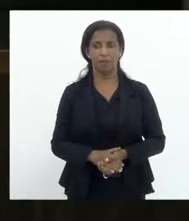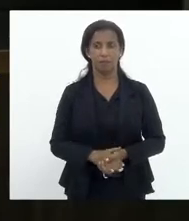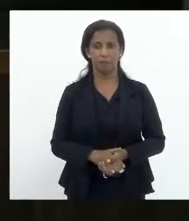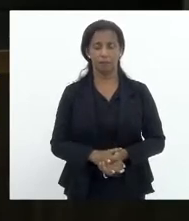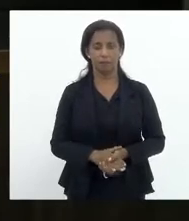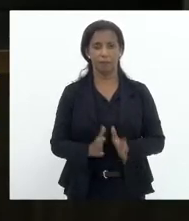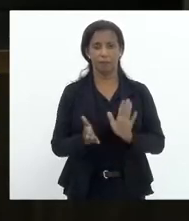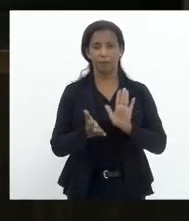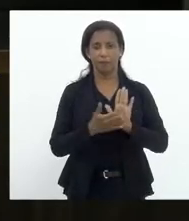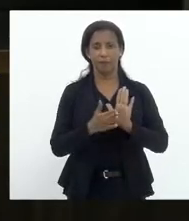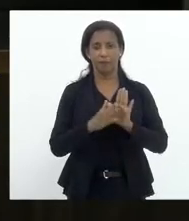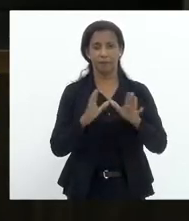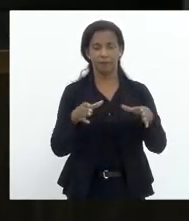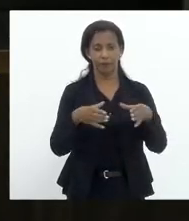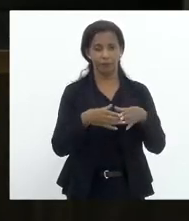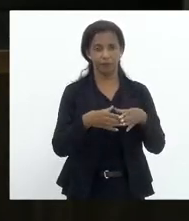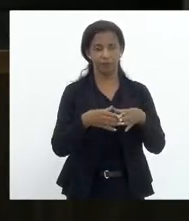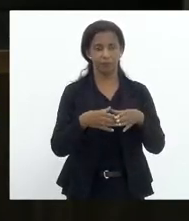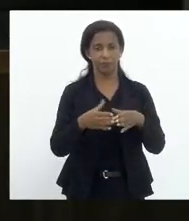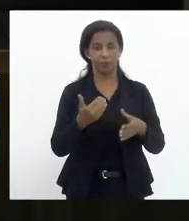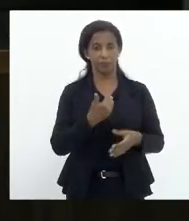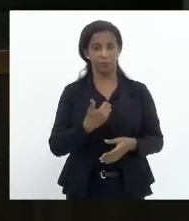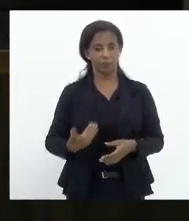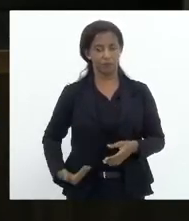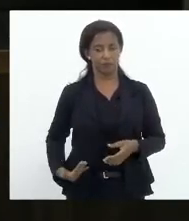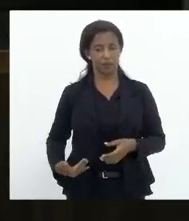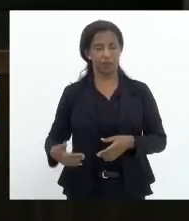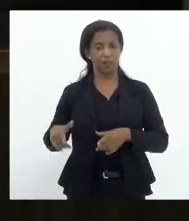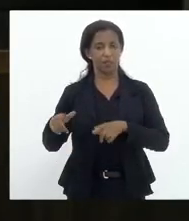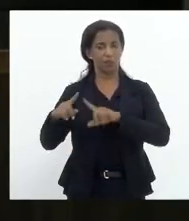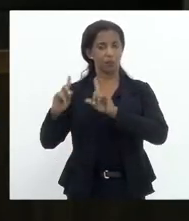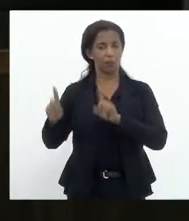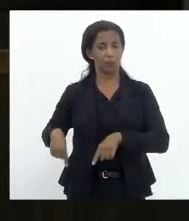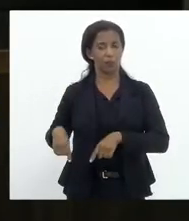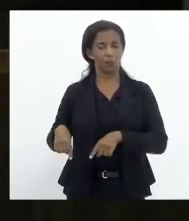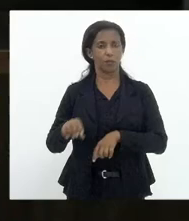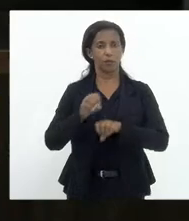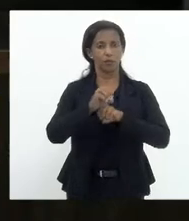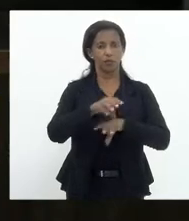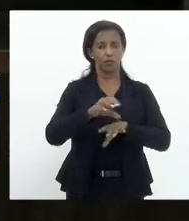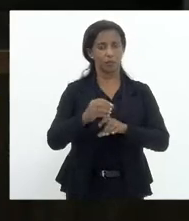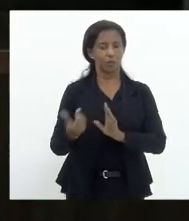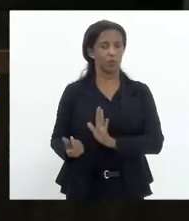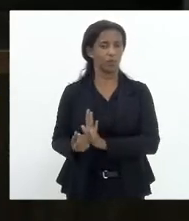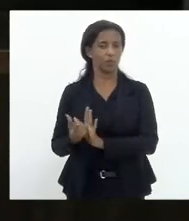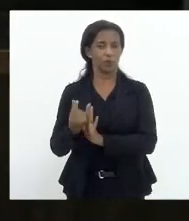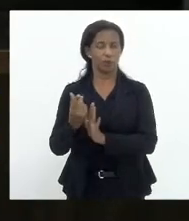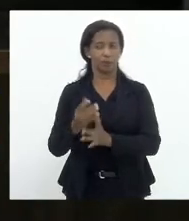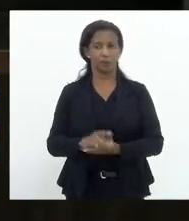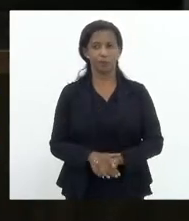prendendo de pareceres das comissões servidores públicos de educação e orçamento